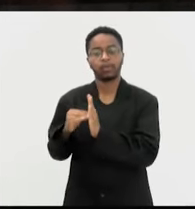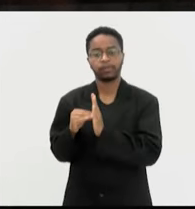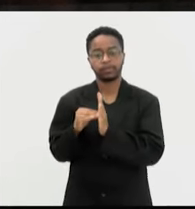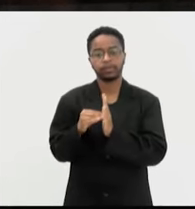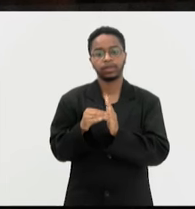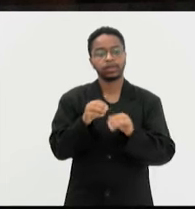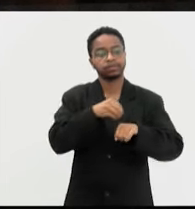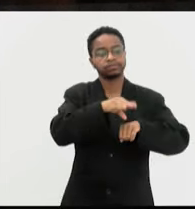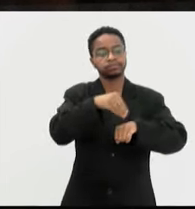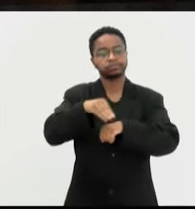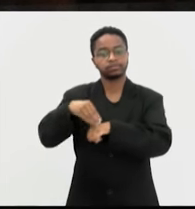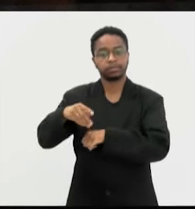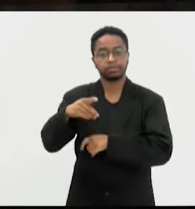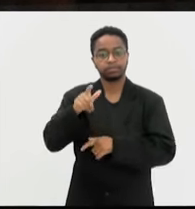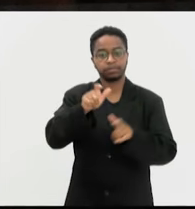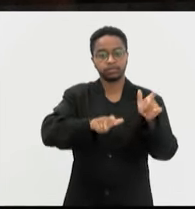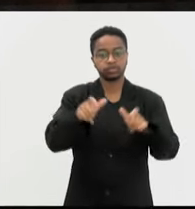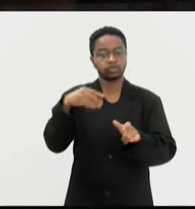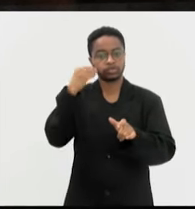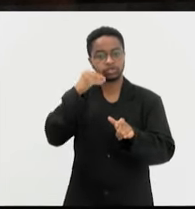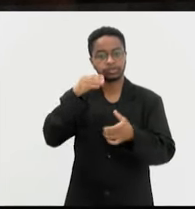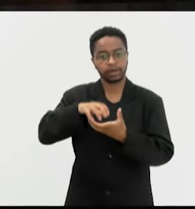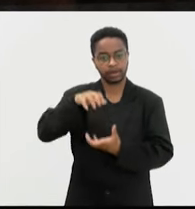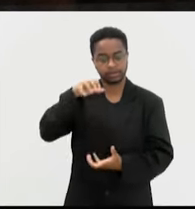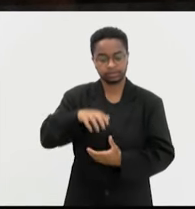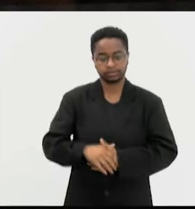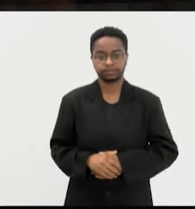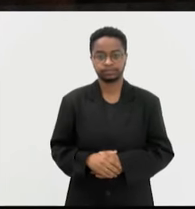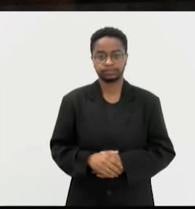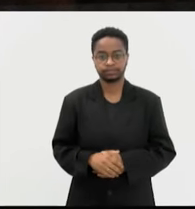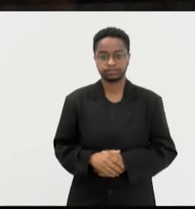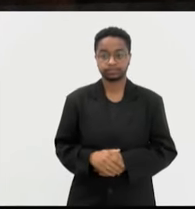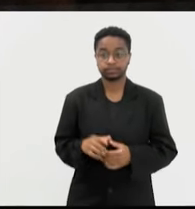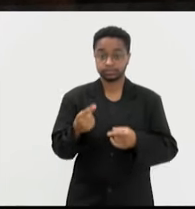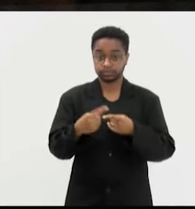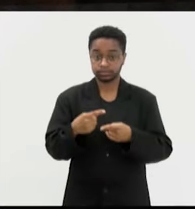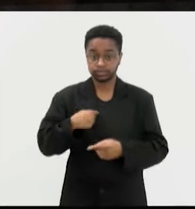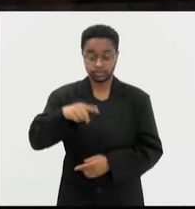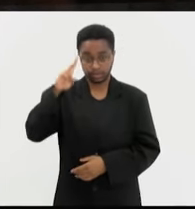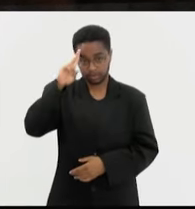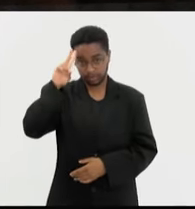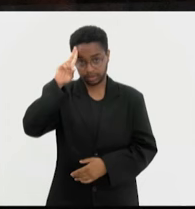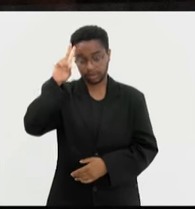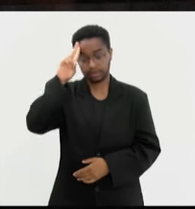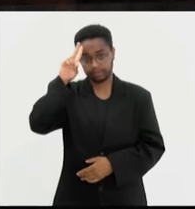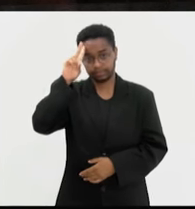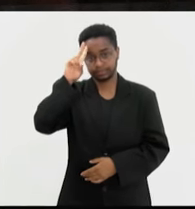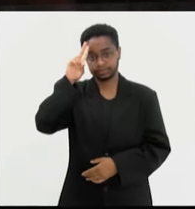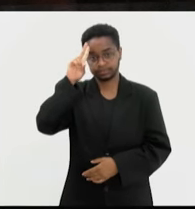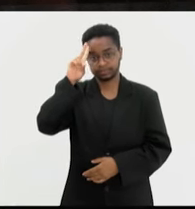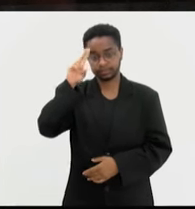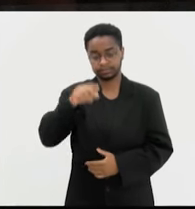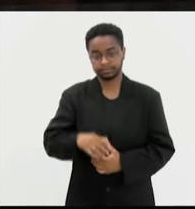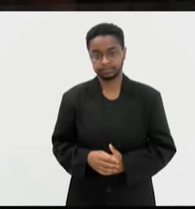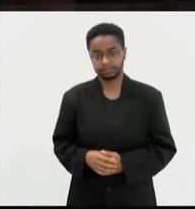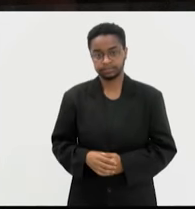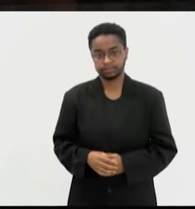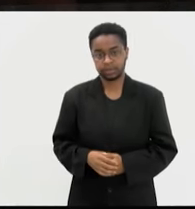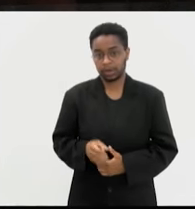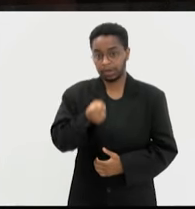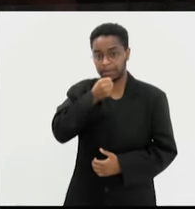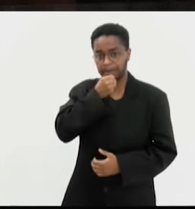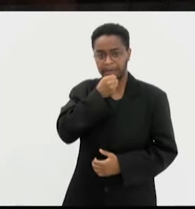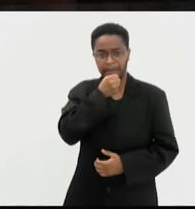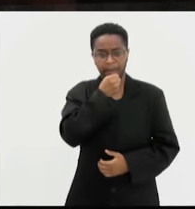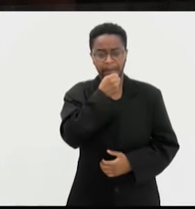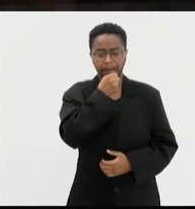os veteranos que eu me lembro meu decano que ali naquele microfone quando